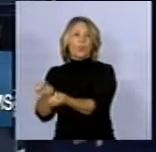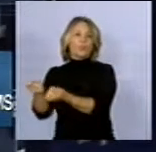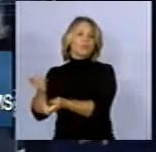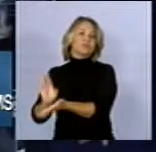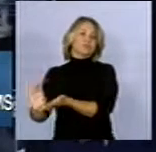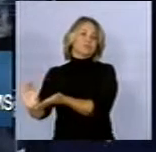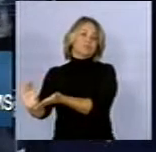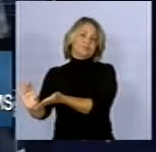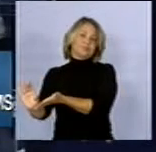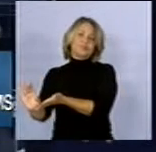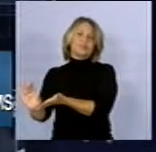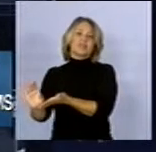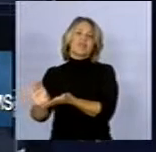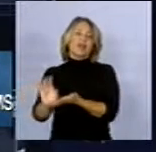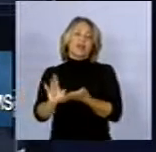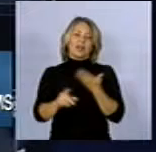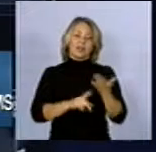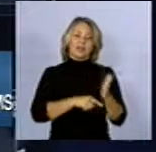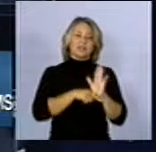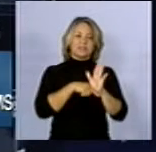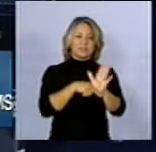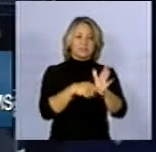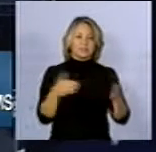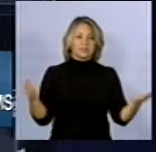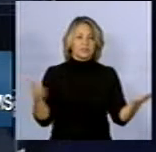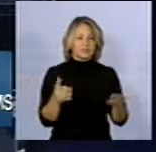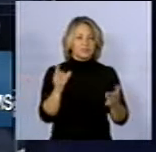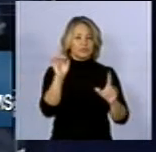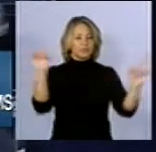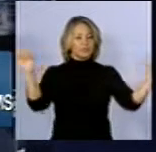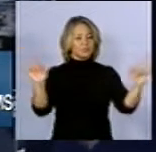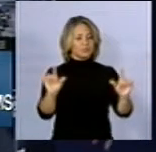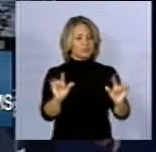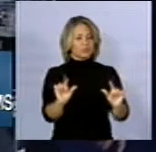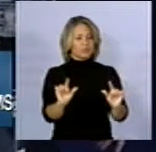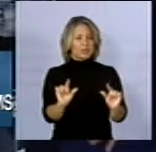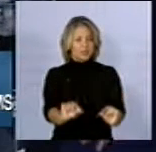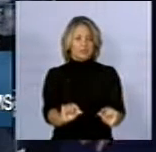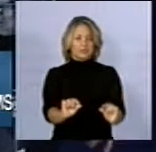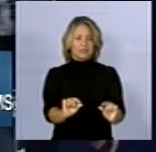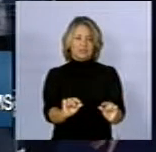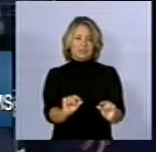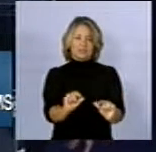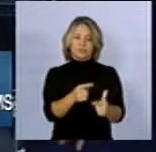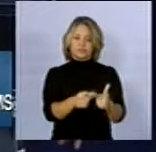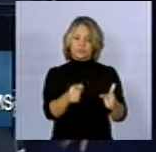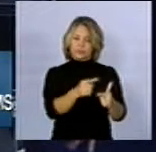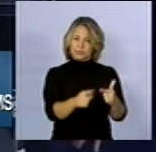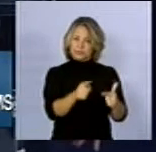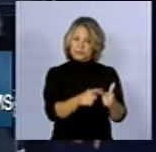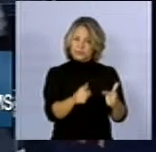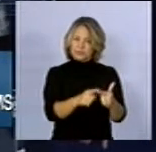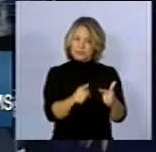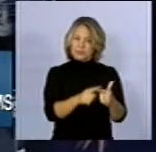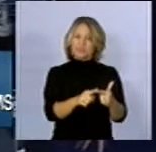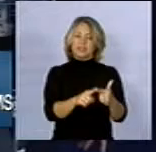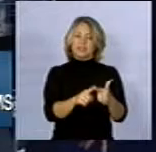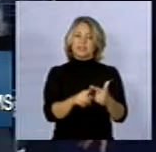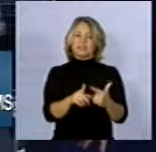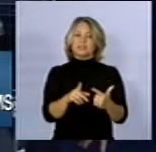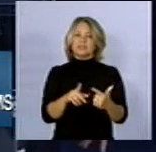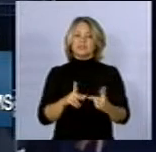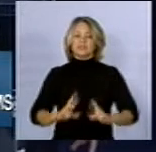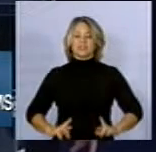Os benefícios, obviamente, são na redução dos casos potenciais de